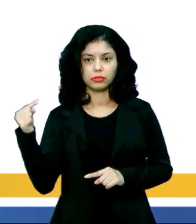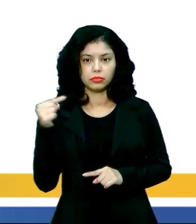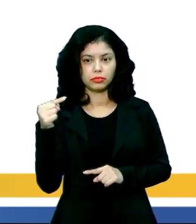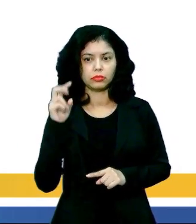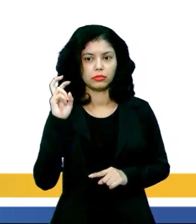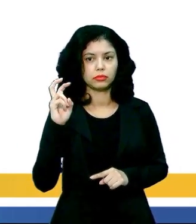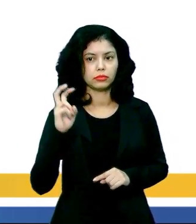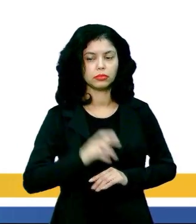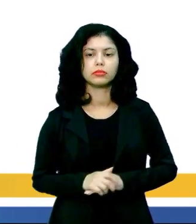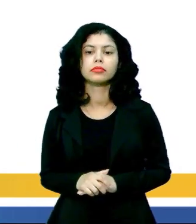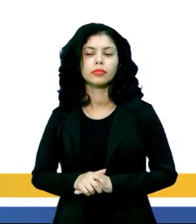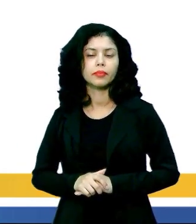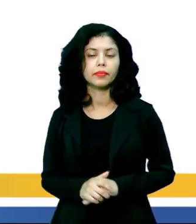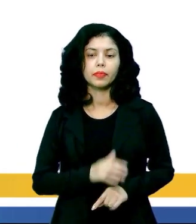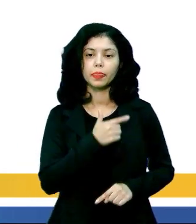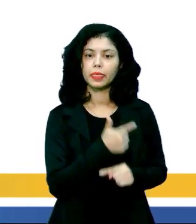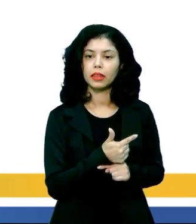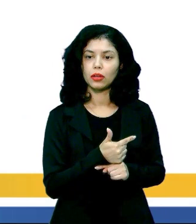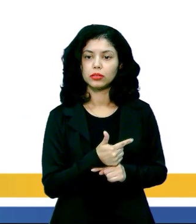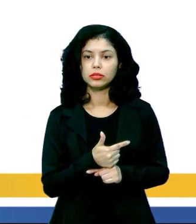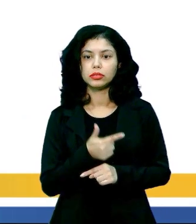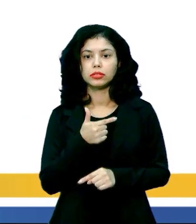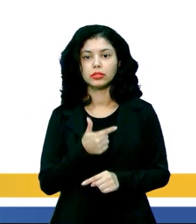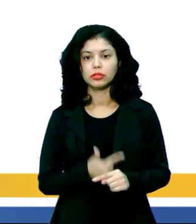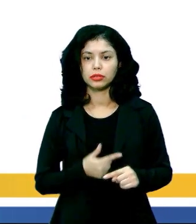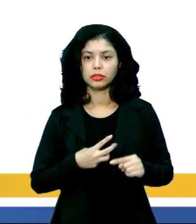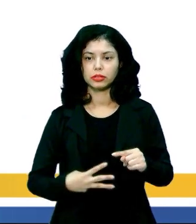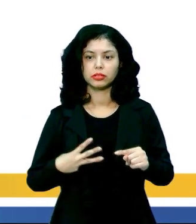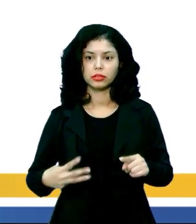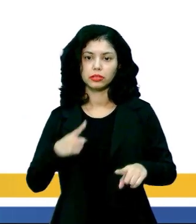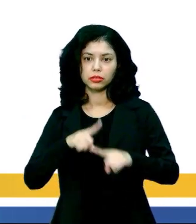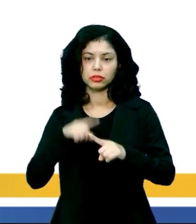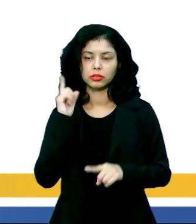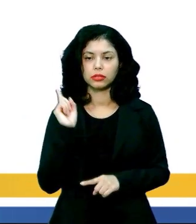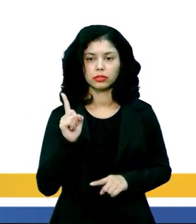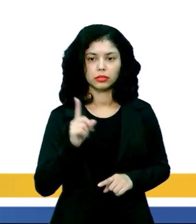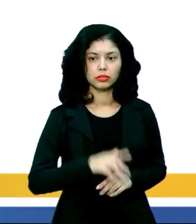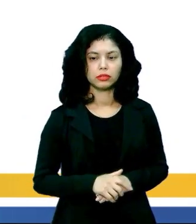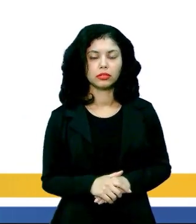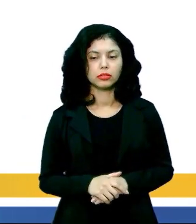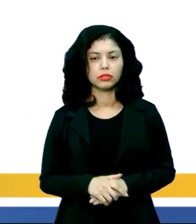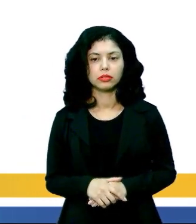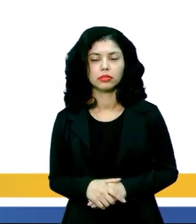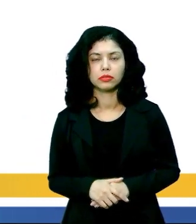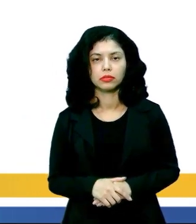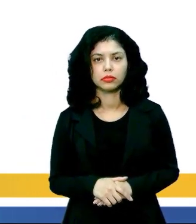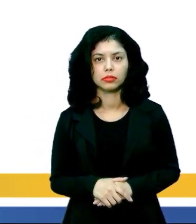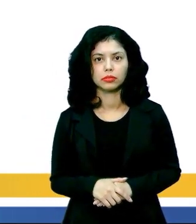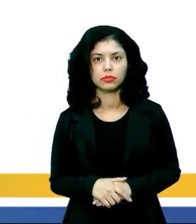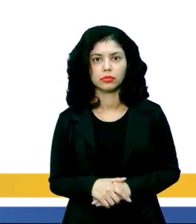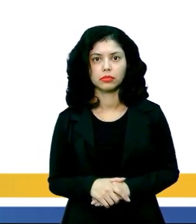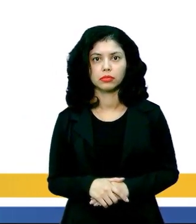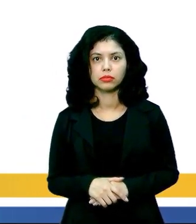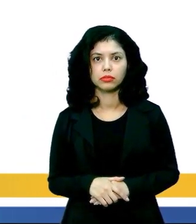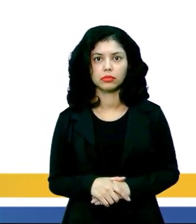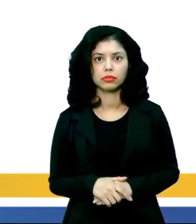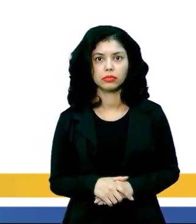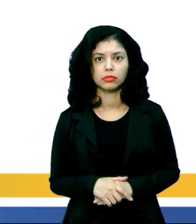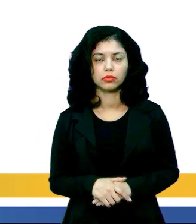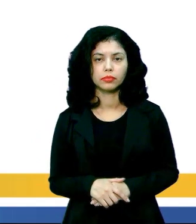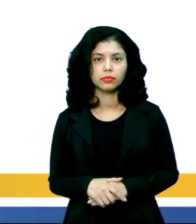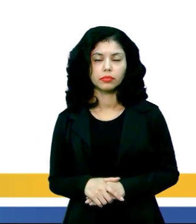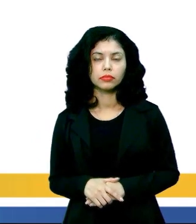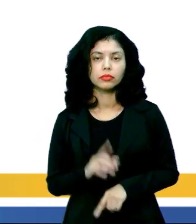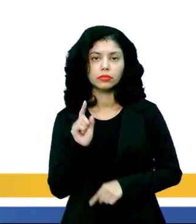245 vezes 10 elevado a menos 5, que é o Mzinho, sobre o Mzão, que é 233, vezes o volume, que é